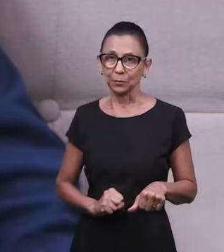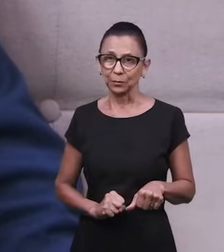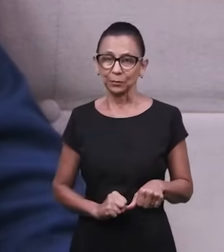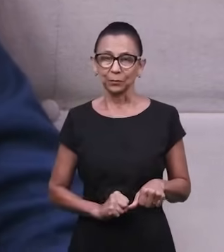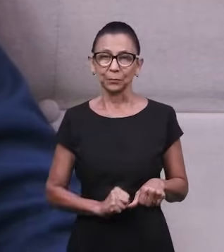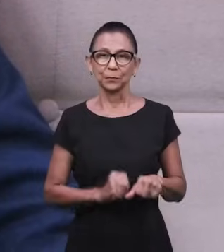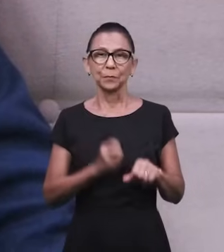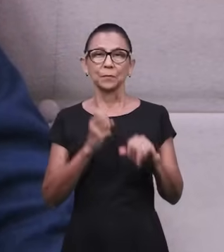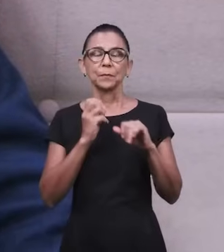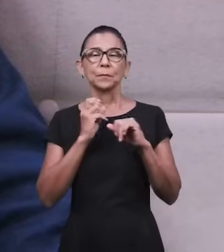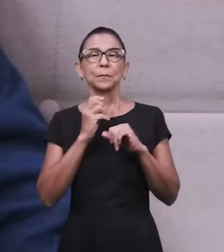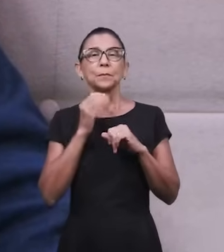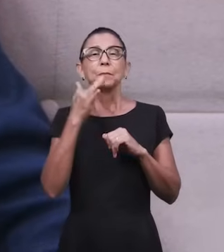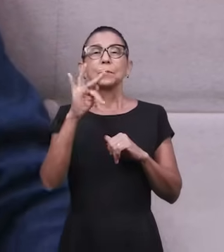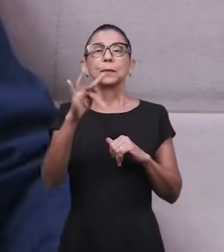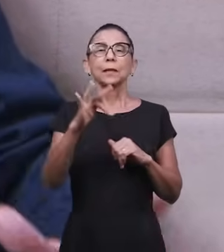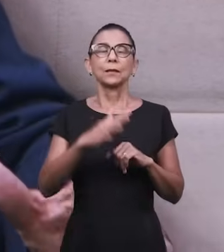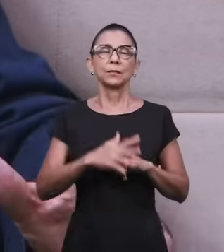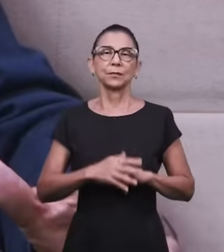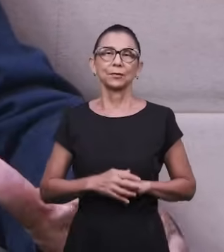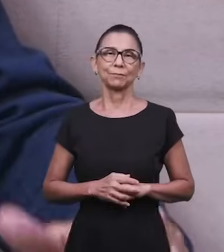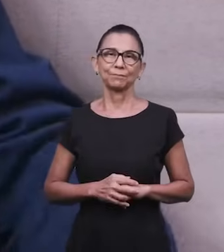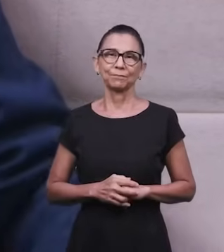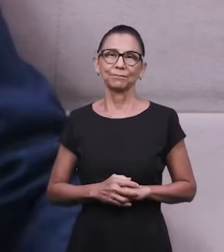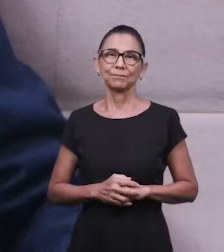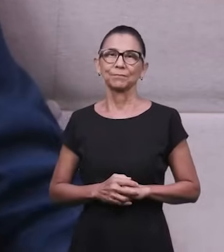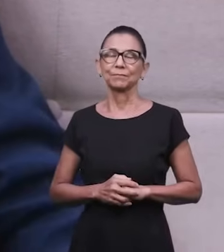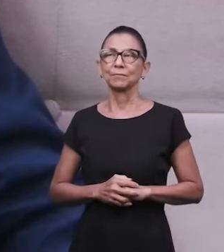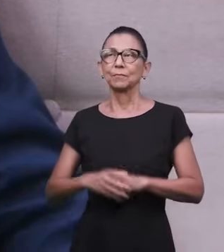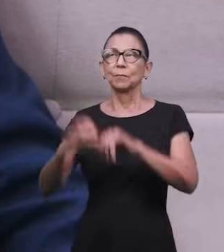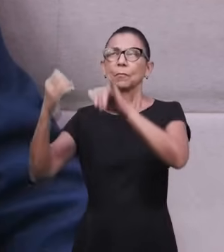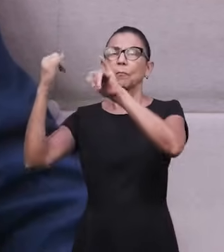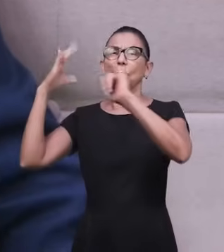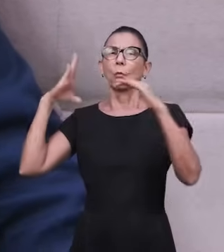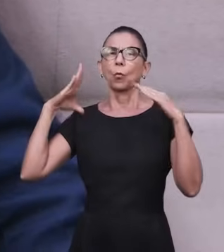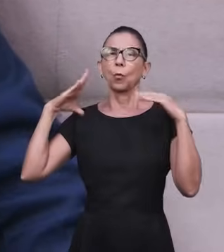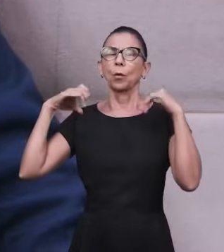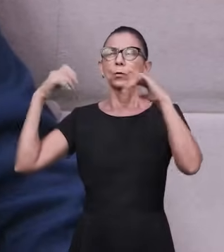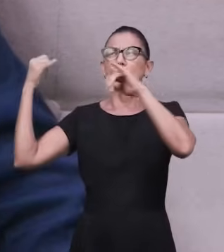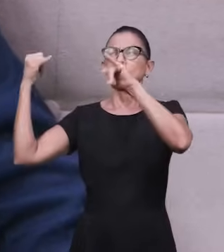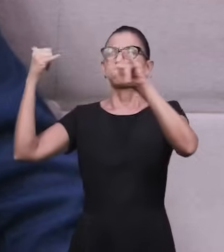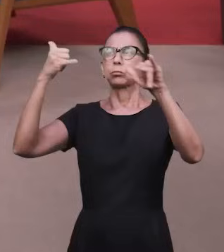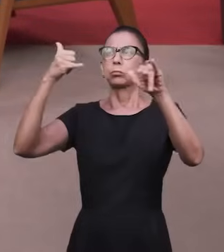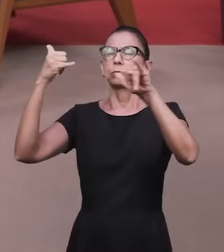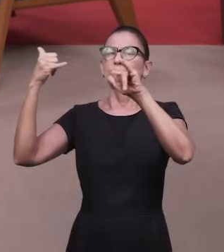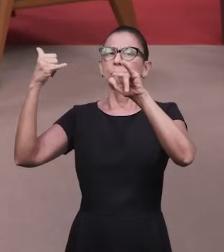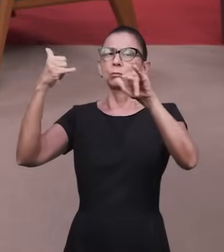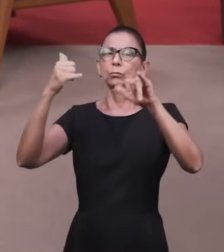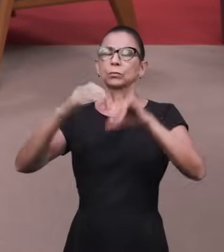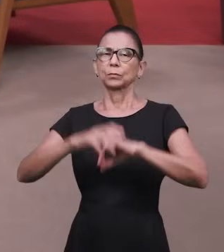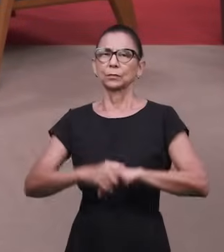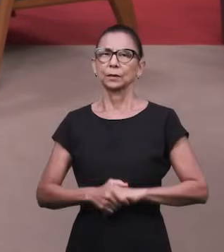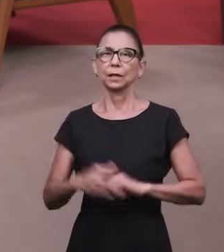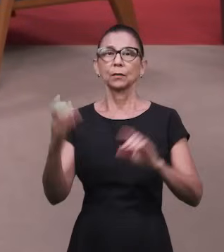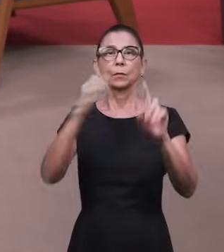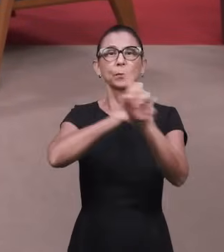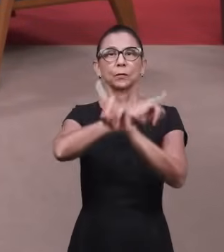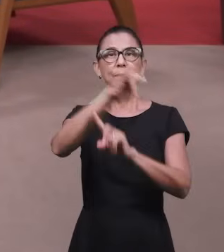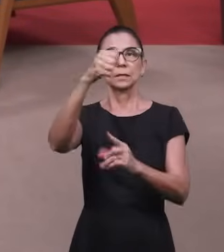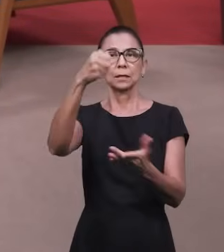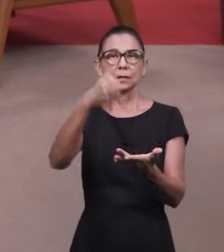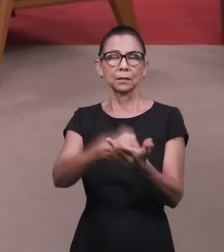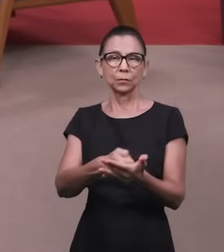e fechar de olhos, a igreja fiel será arrebatada. Amém. Louvado seja o nome do Senhor.